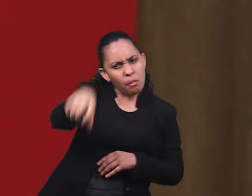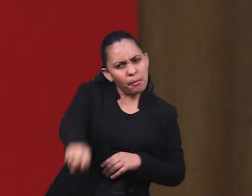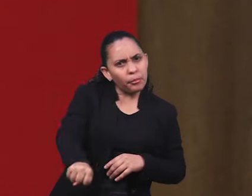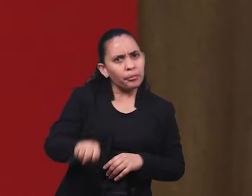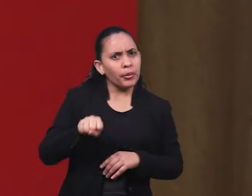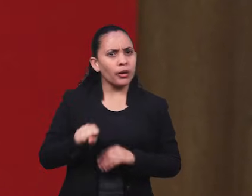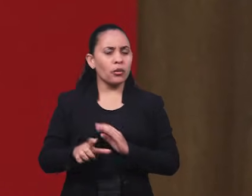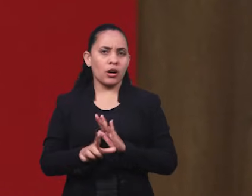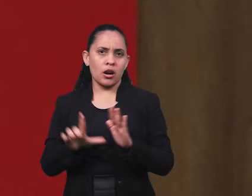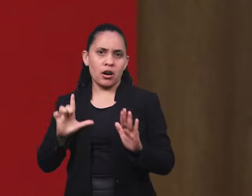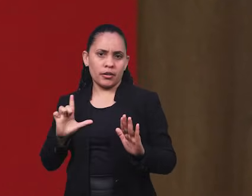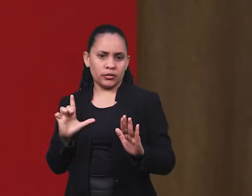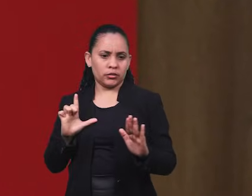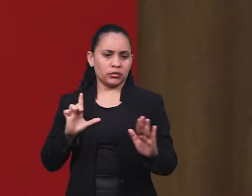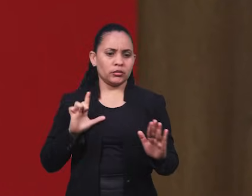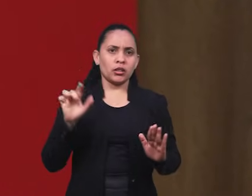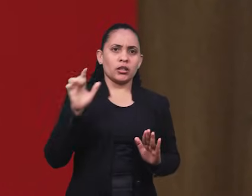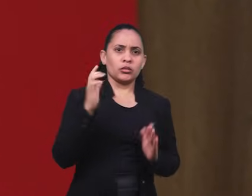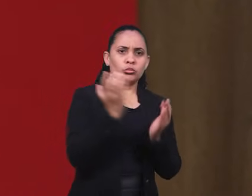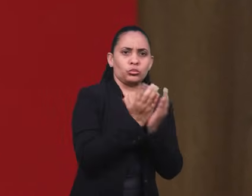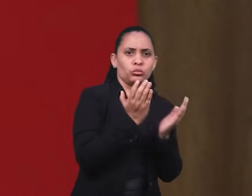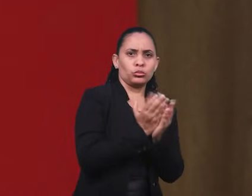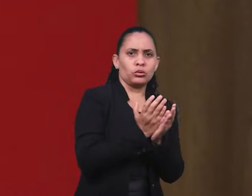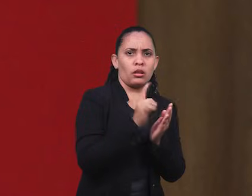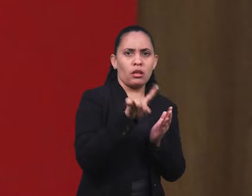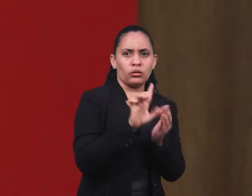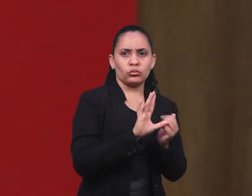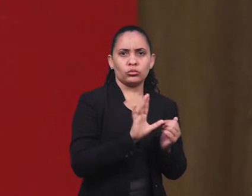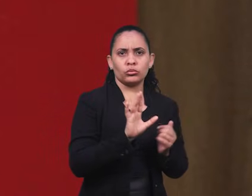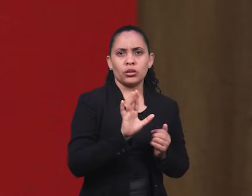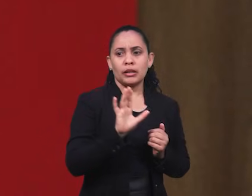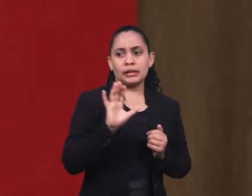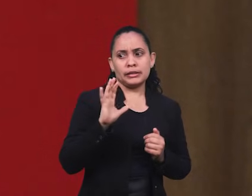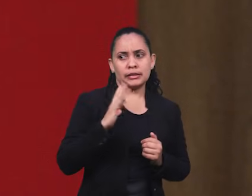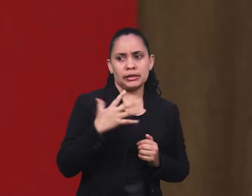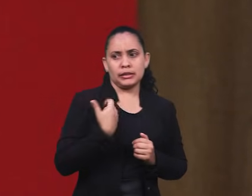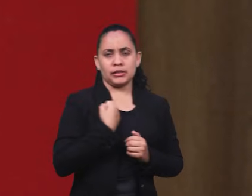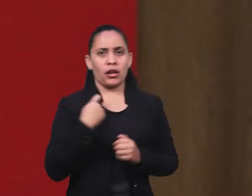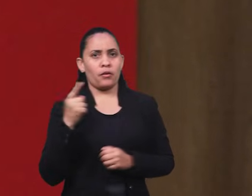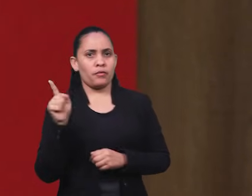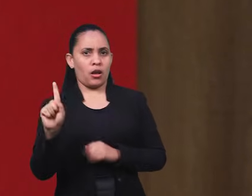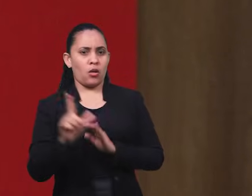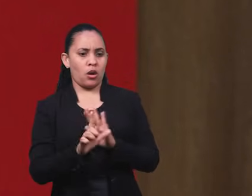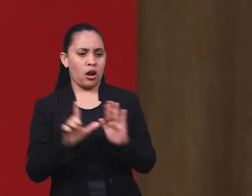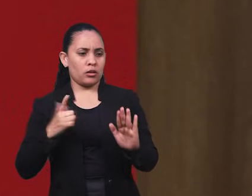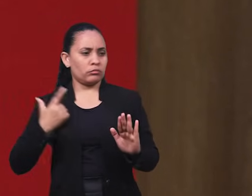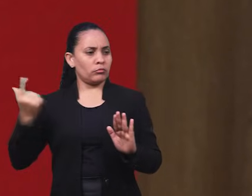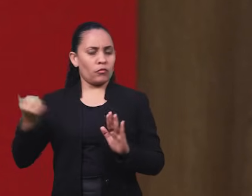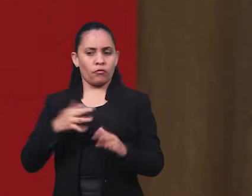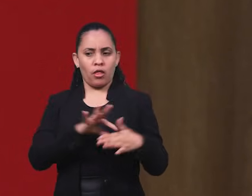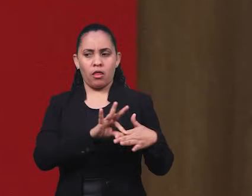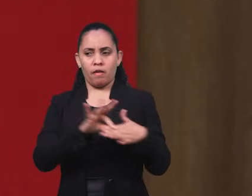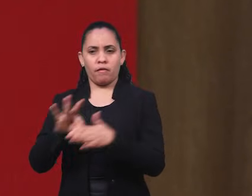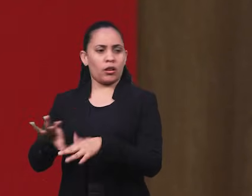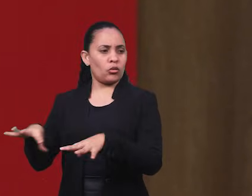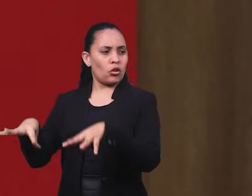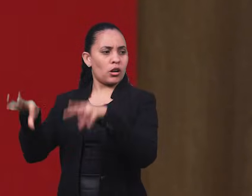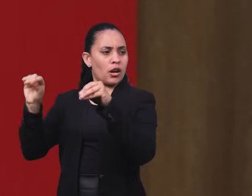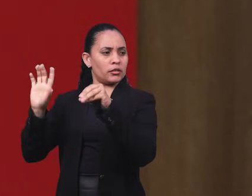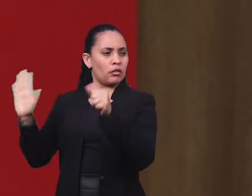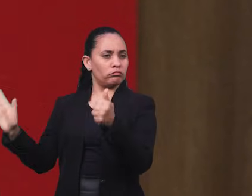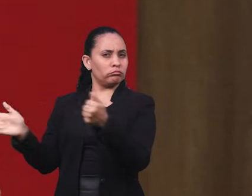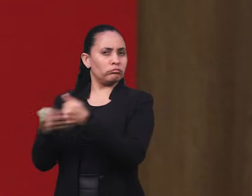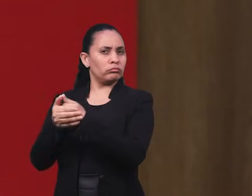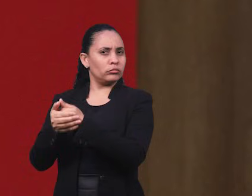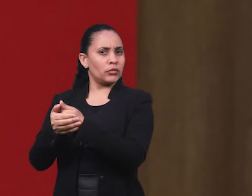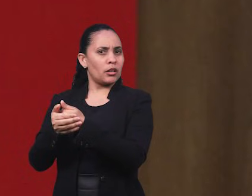raptou Lutero antes da igreja, né? Isso. Mas fez isso com a intenção de salvá-lo. E ele foi levado por um castelo,